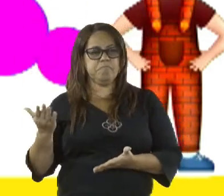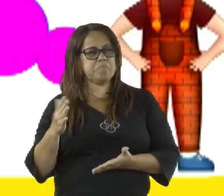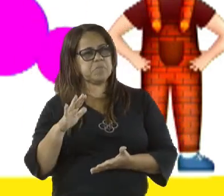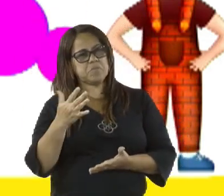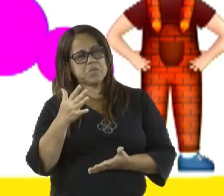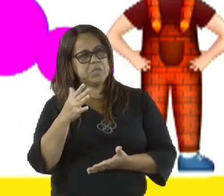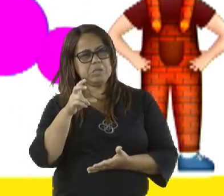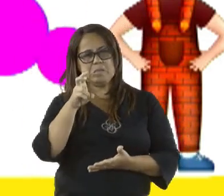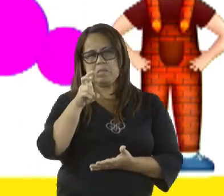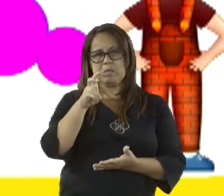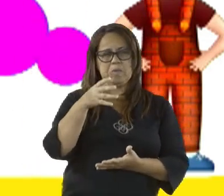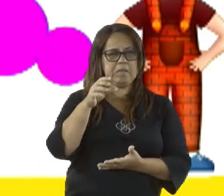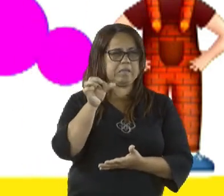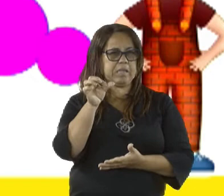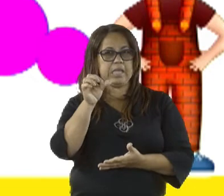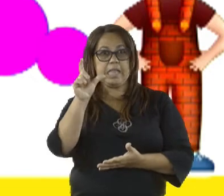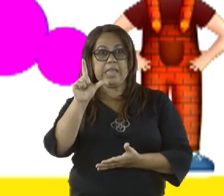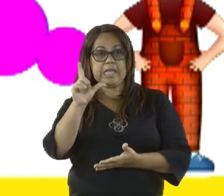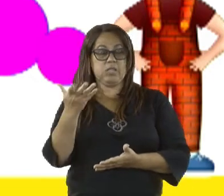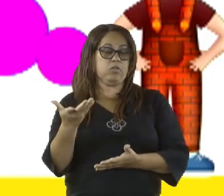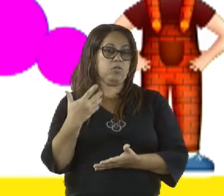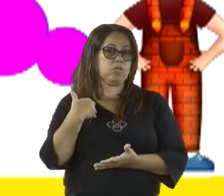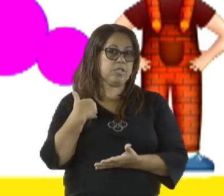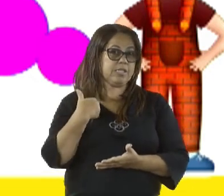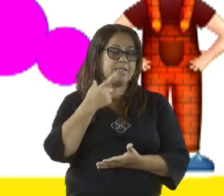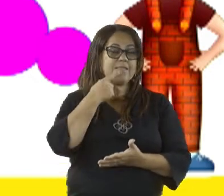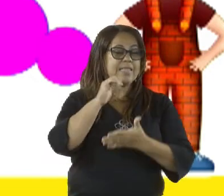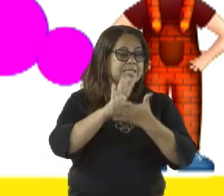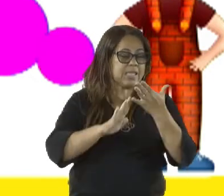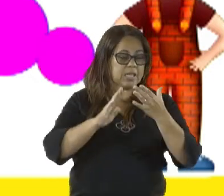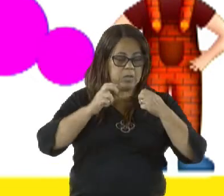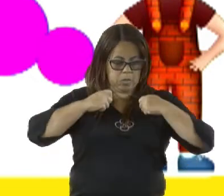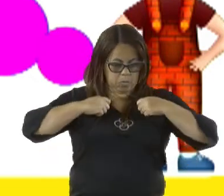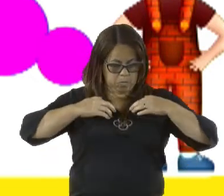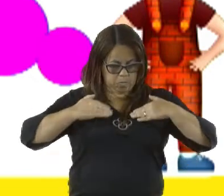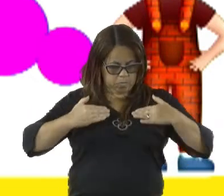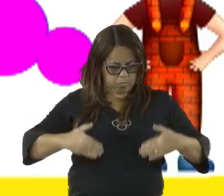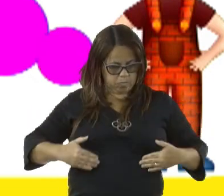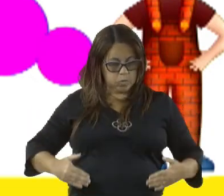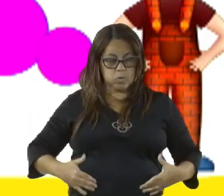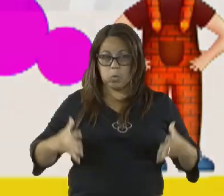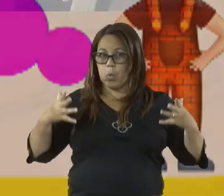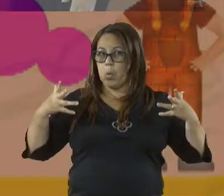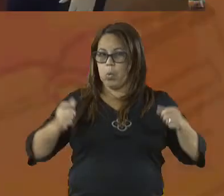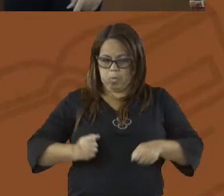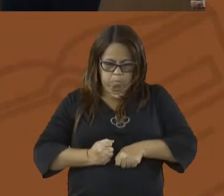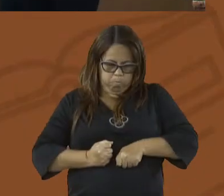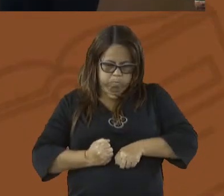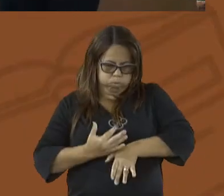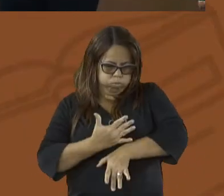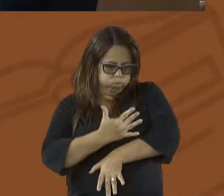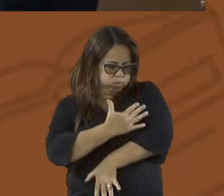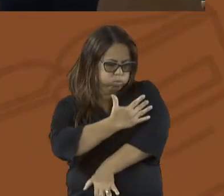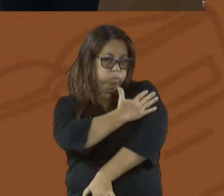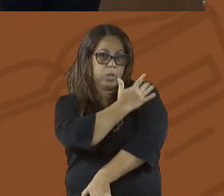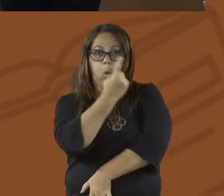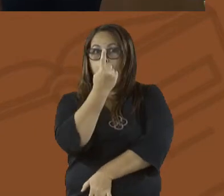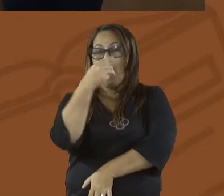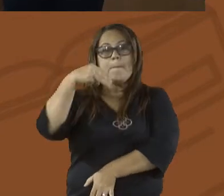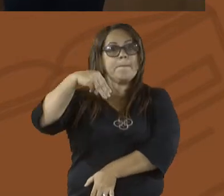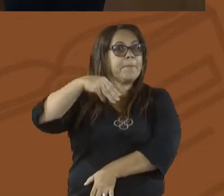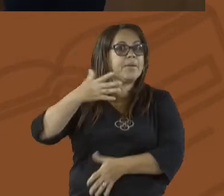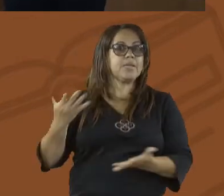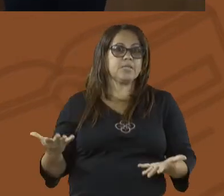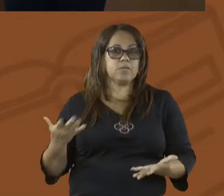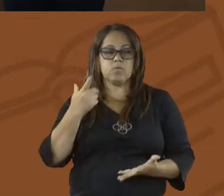6 litros de sangue por adulto, passa pelo corpo, pelo coração e circula pelo corpo. Então, em cerca de 1 minuto,